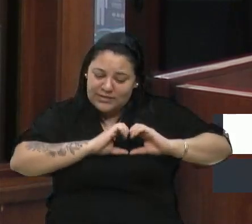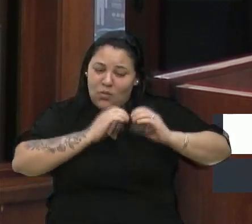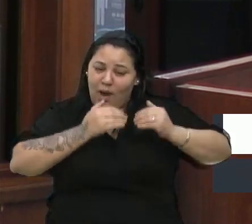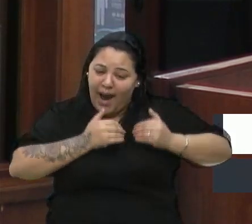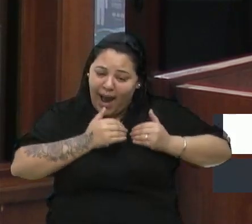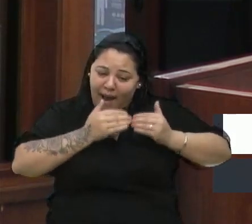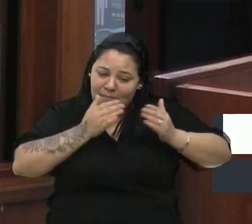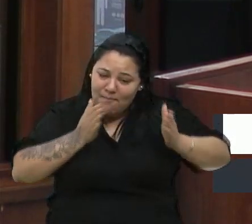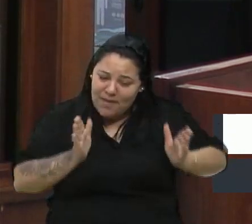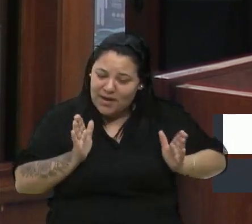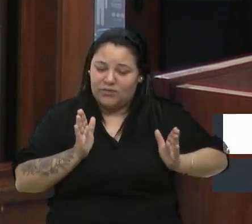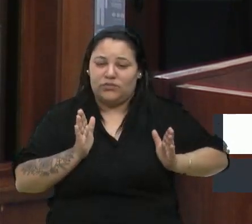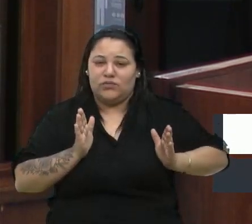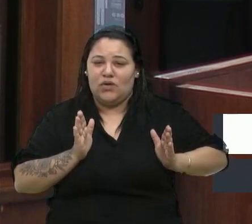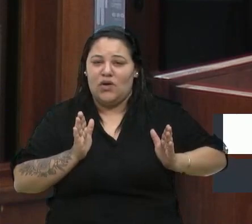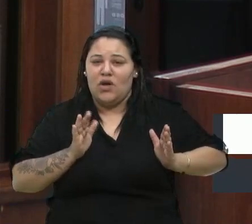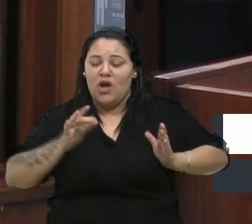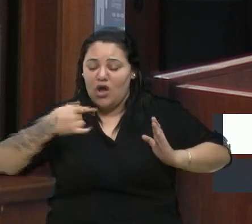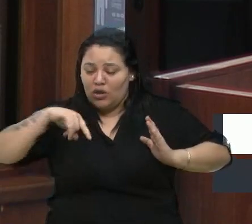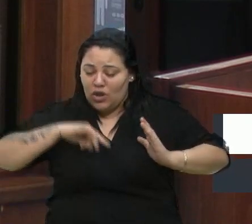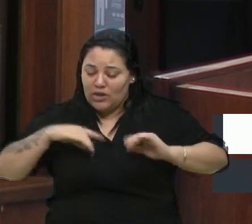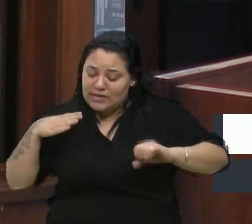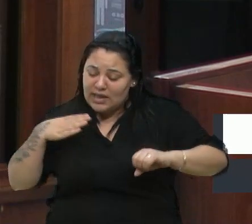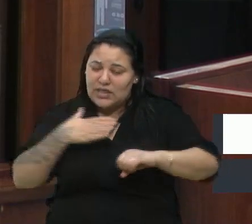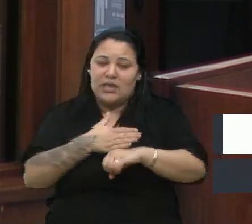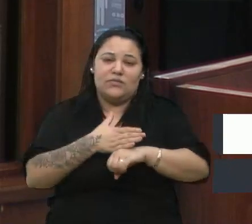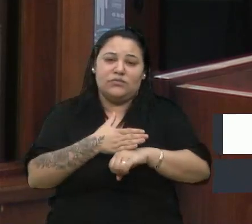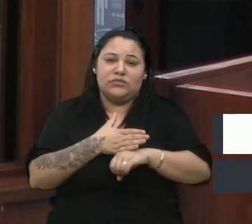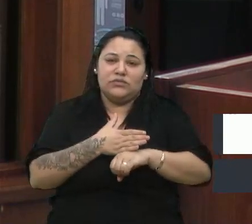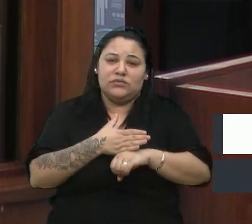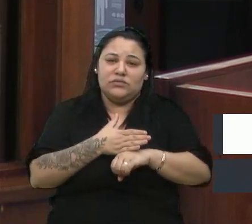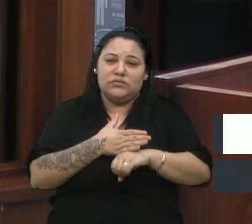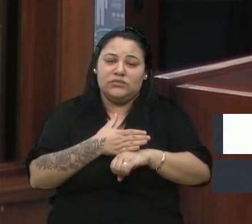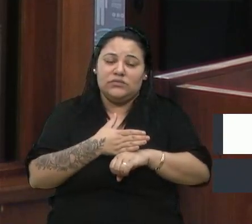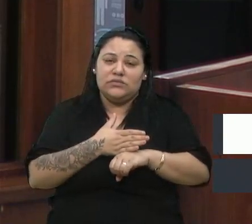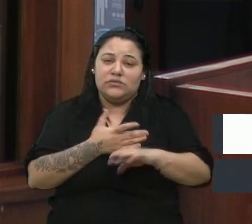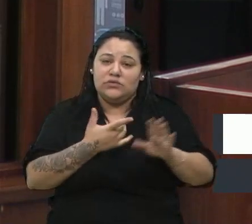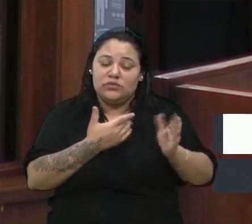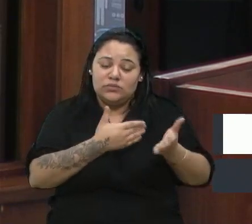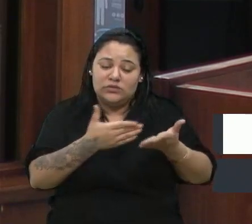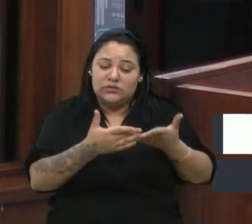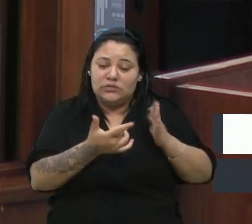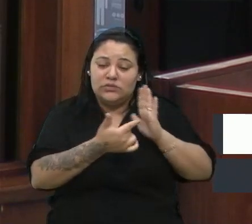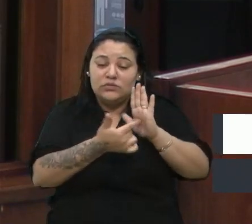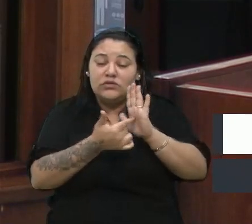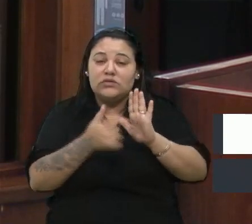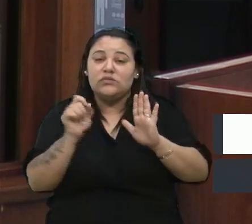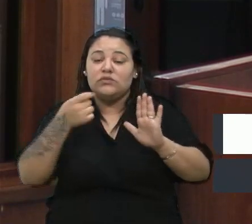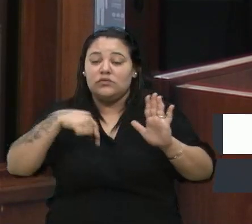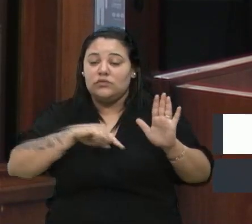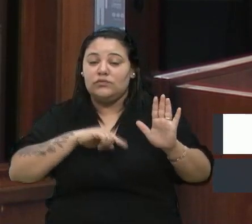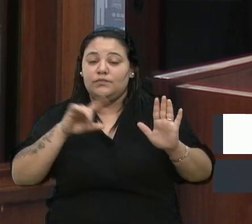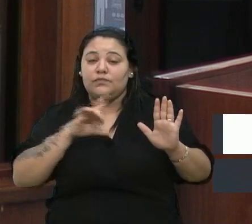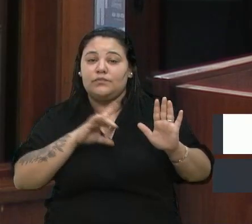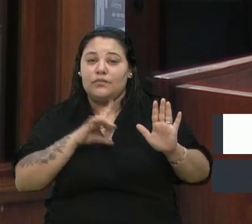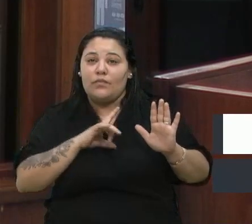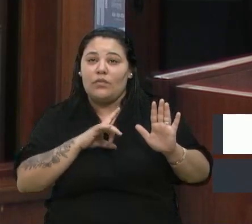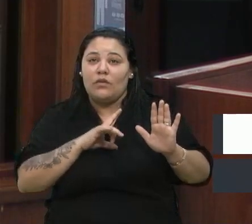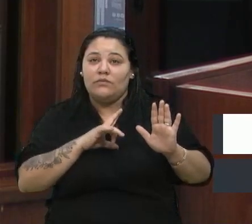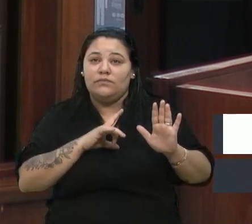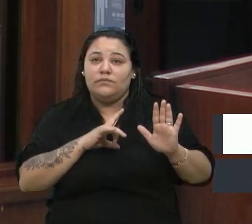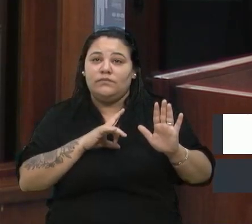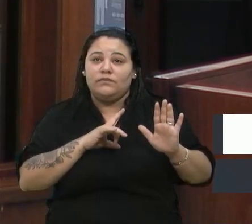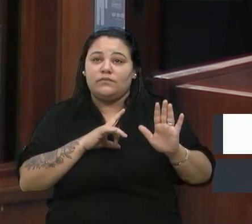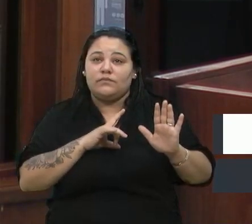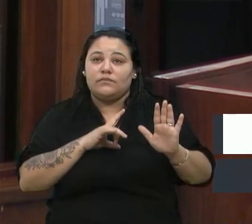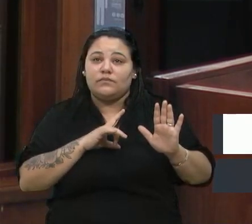nós entramos a partir dessa abertura e começamos a trazer aquilo que nós temos, que é essa condição